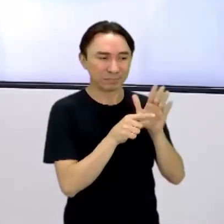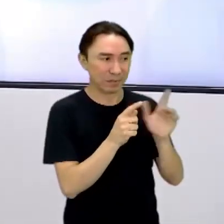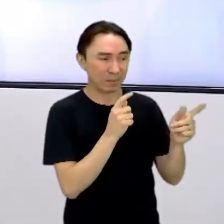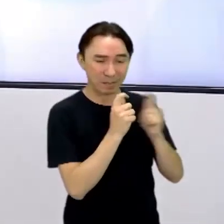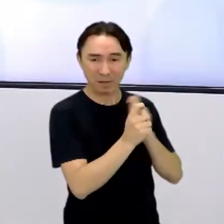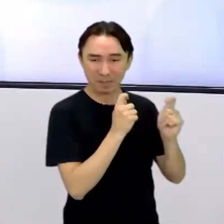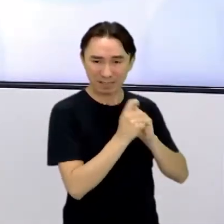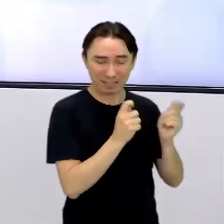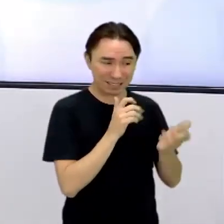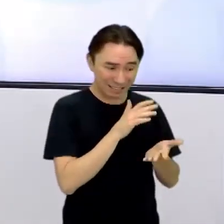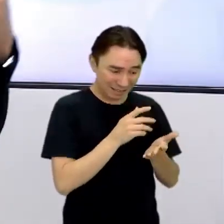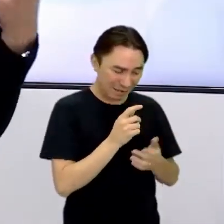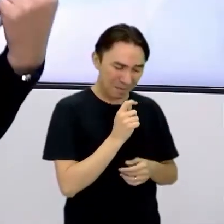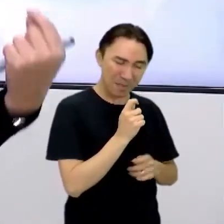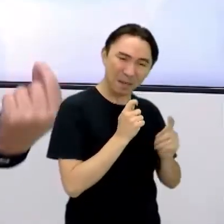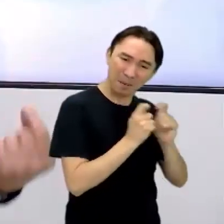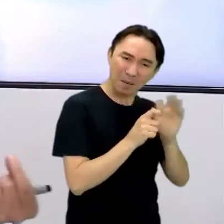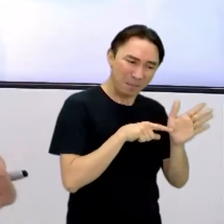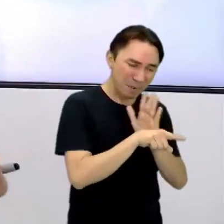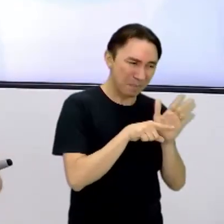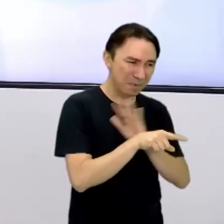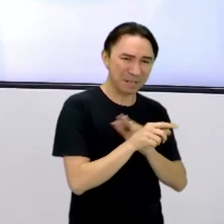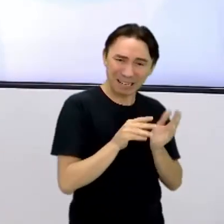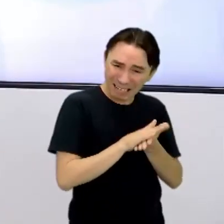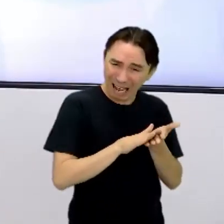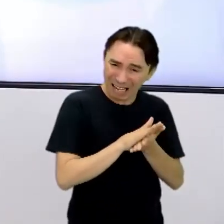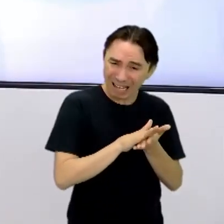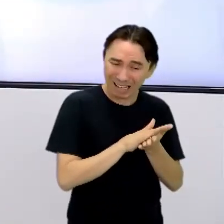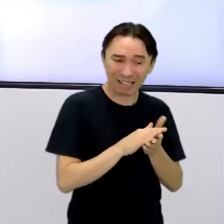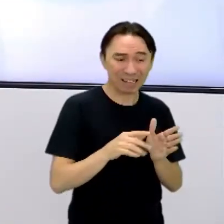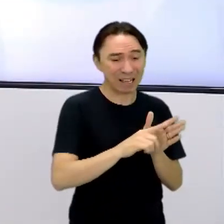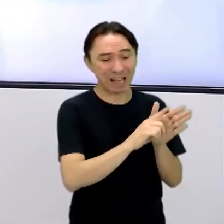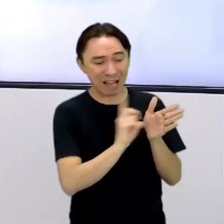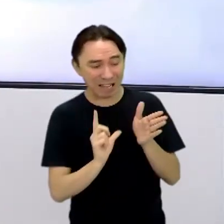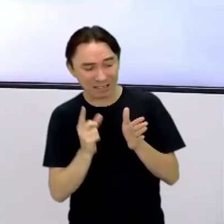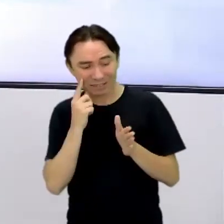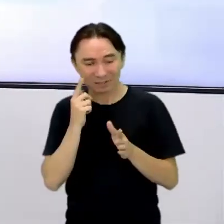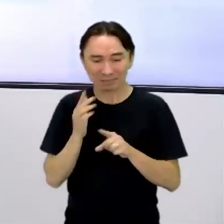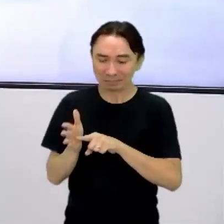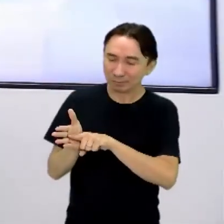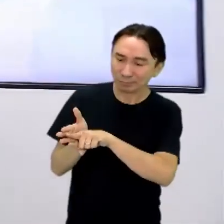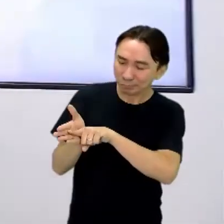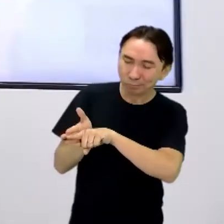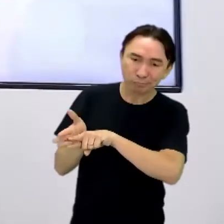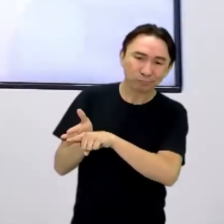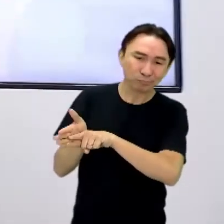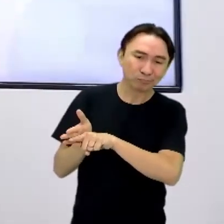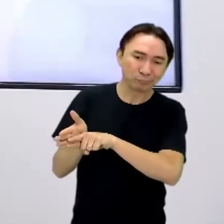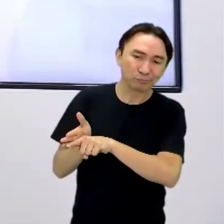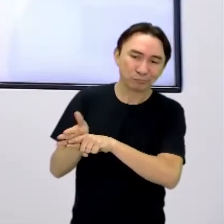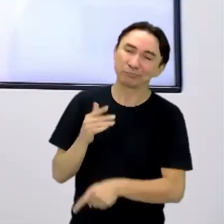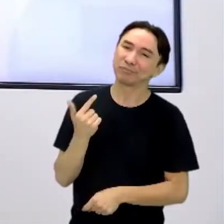que aconteceu, que eu não fiz essa pesquisa antecipada, né? Porque a gente falou para vocês que se eu for